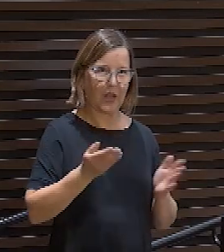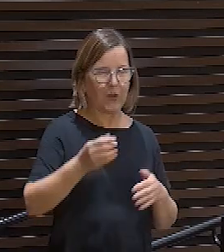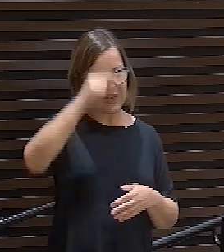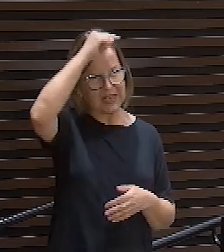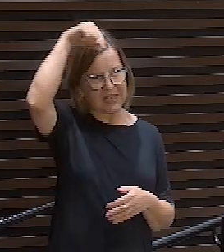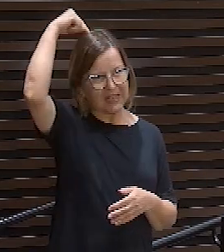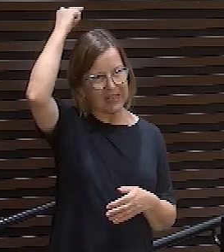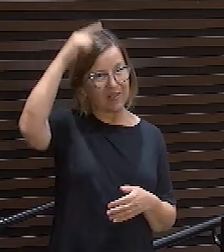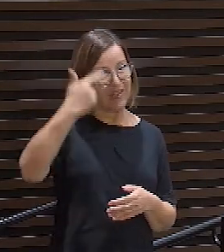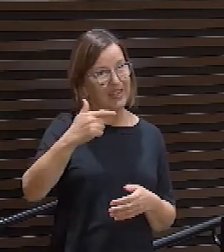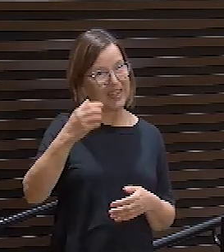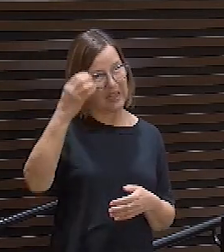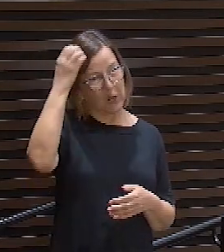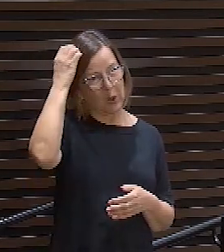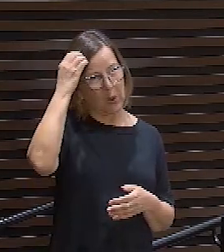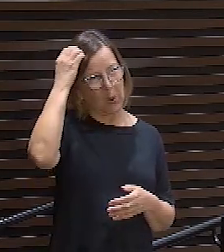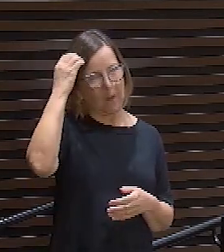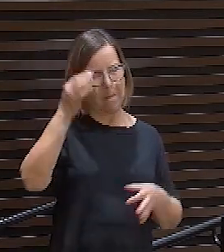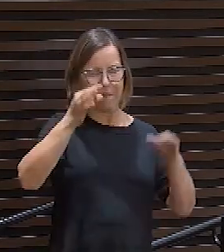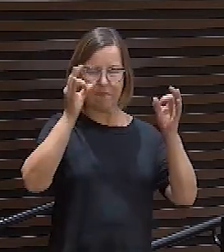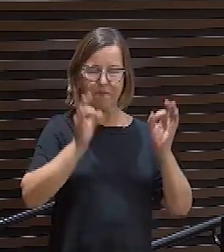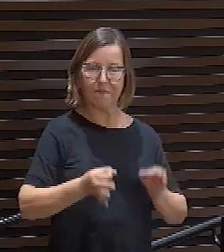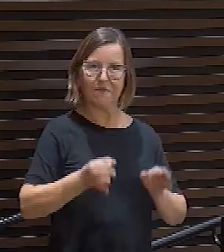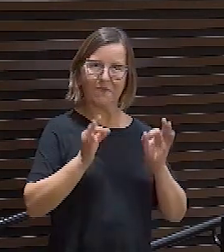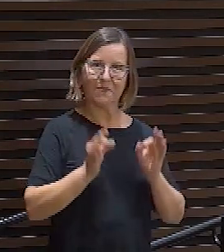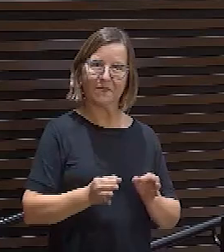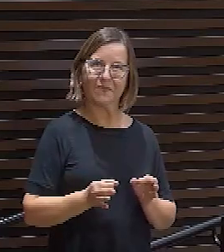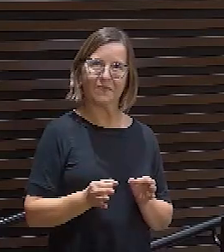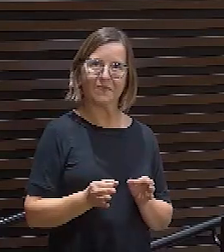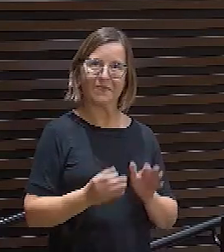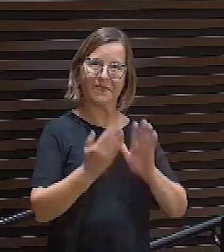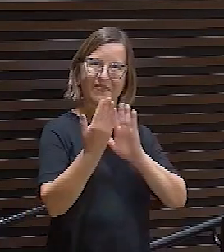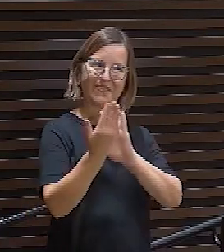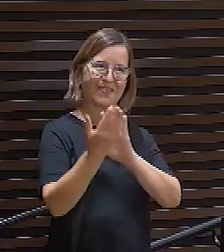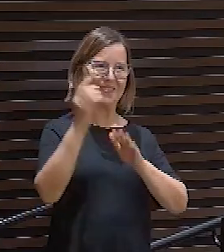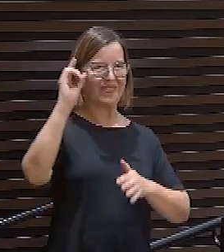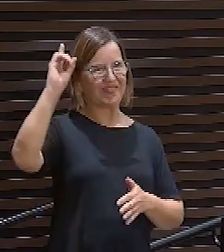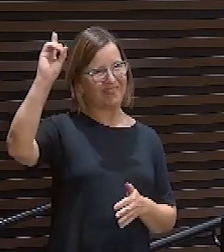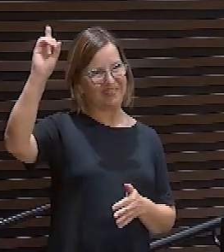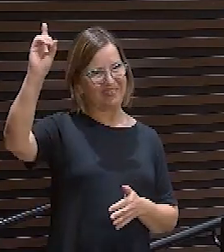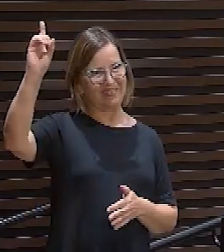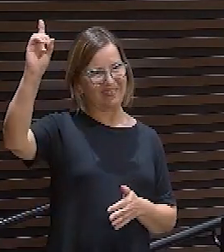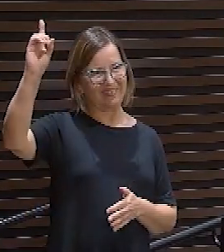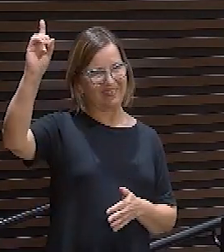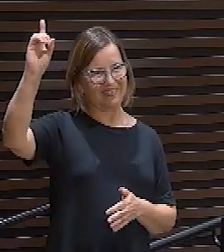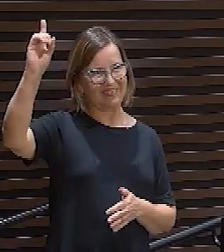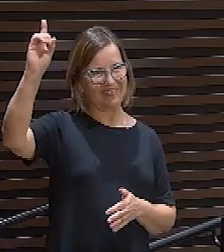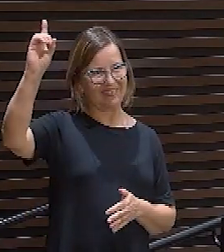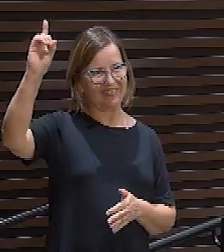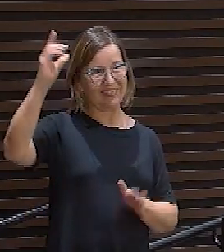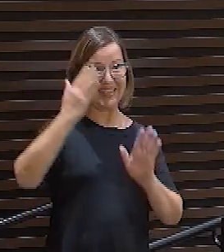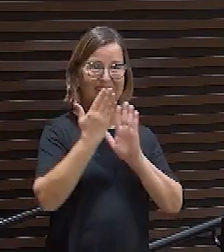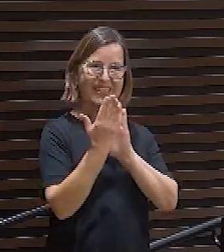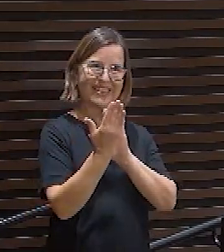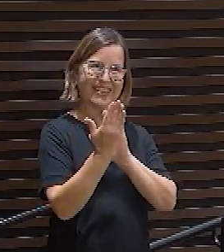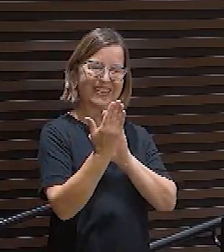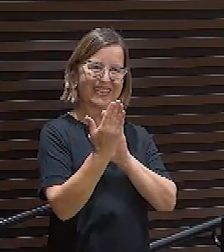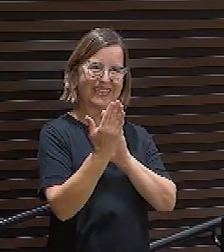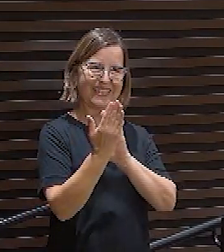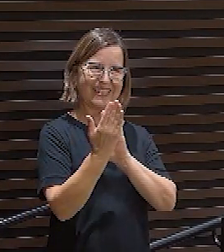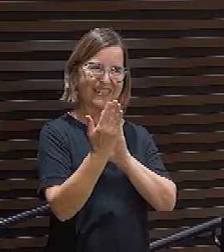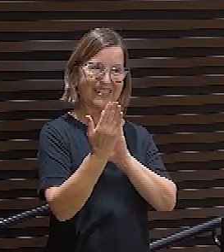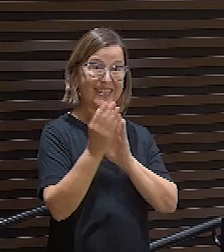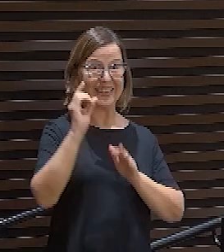inculpável e irrepreensível diante de Deus. Gente, diante